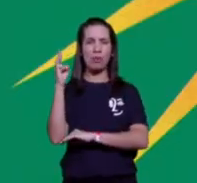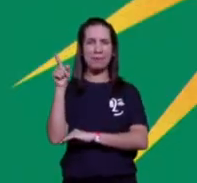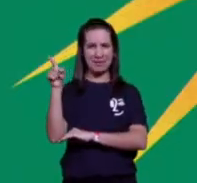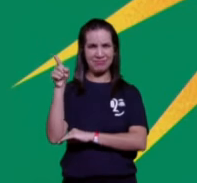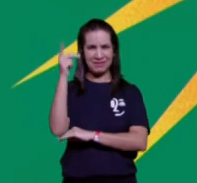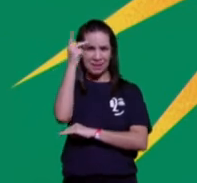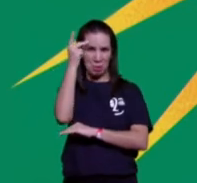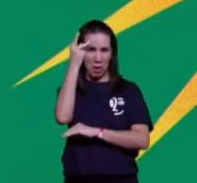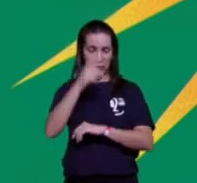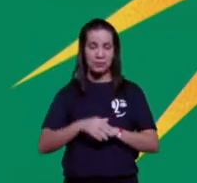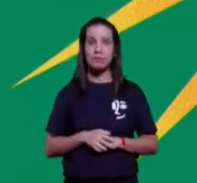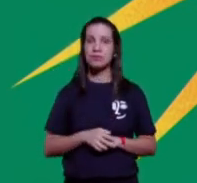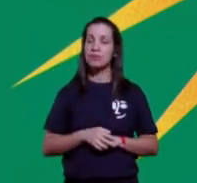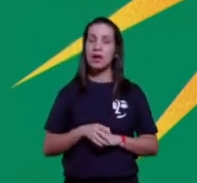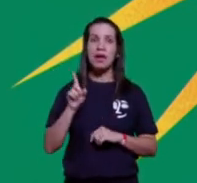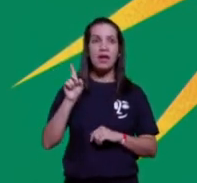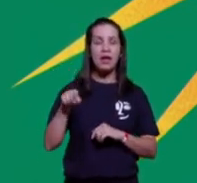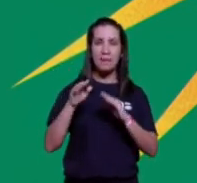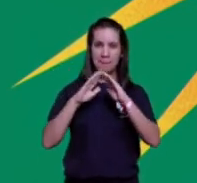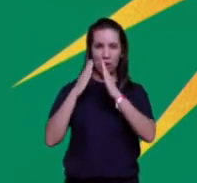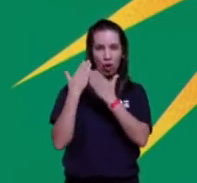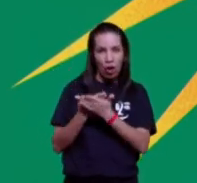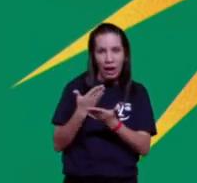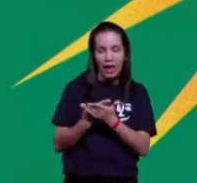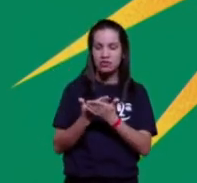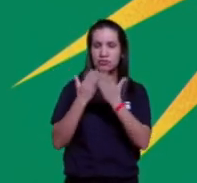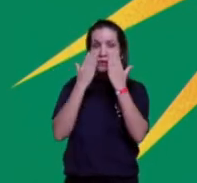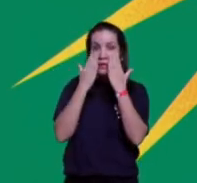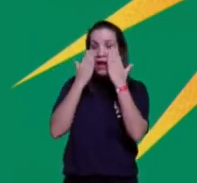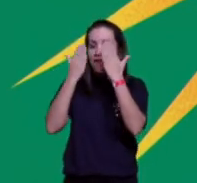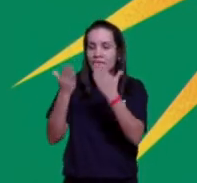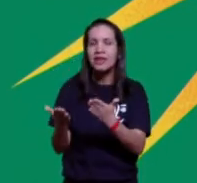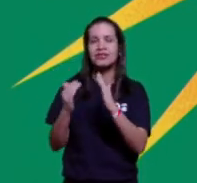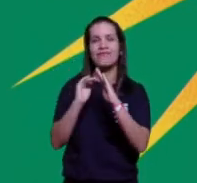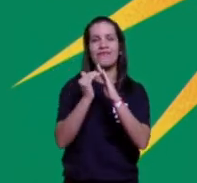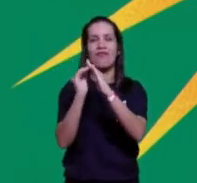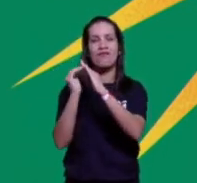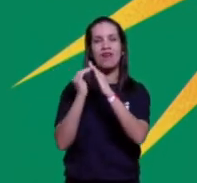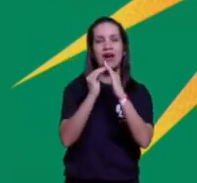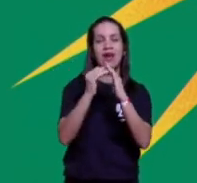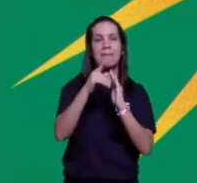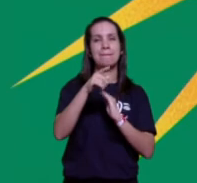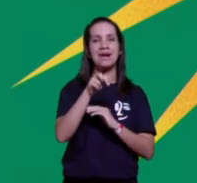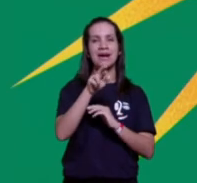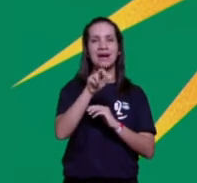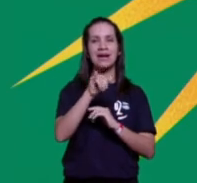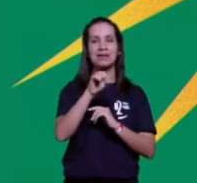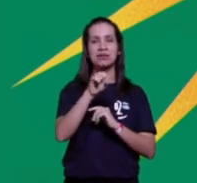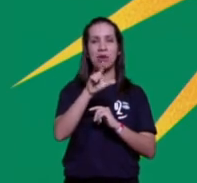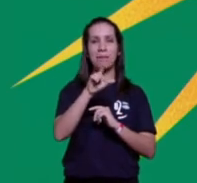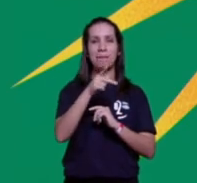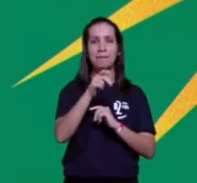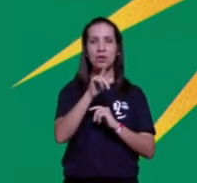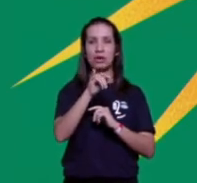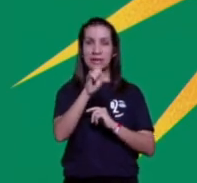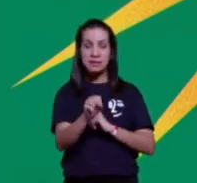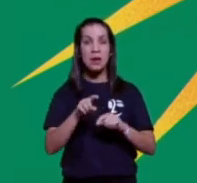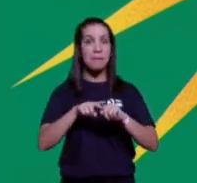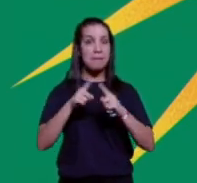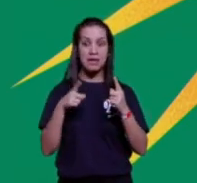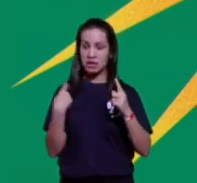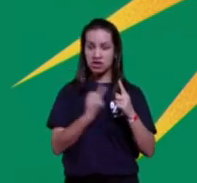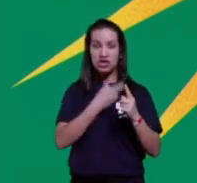maravilhoso. É do lado, meu colégio ficava em frente ao Paraisópolis. Mas a gente não vê o Paraisópolis, existe